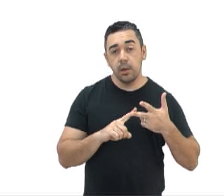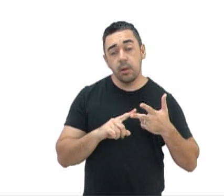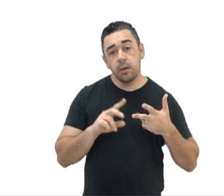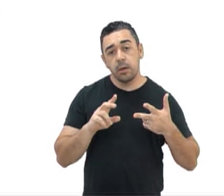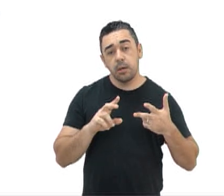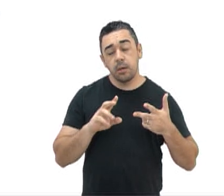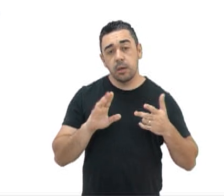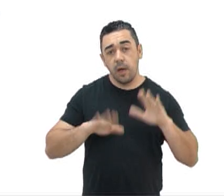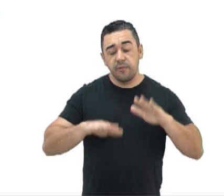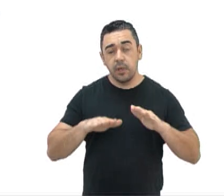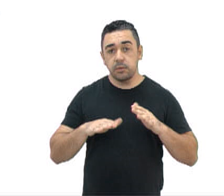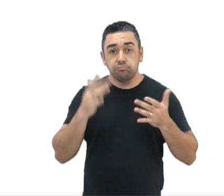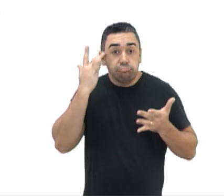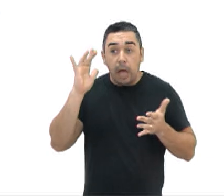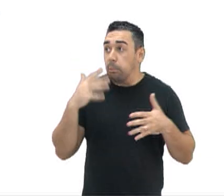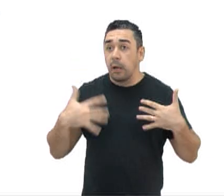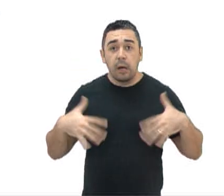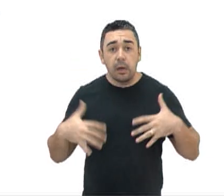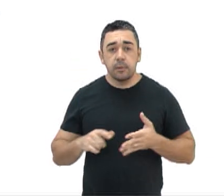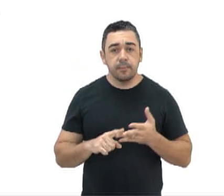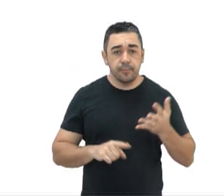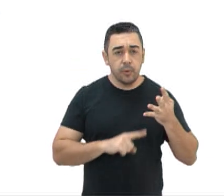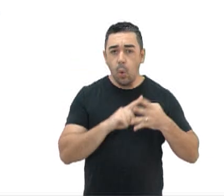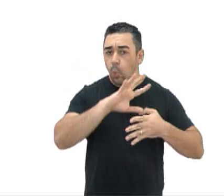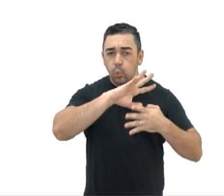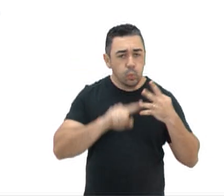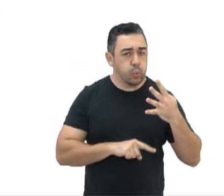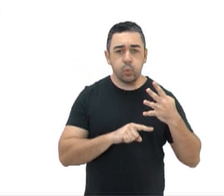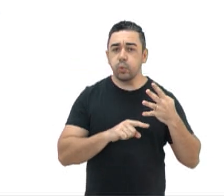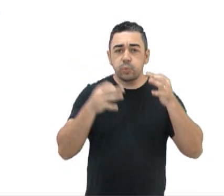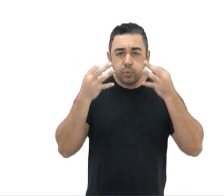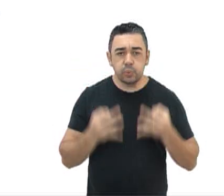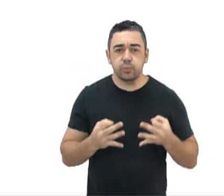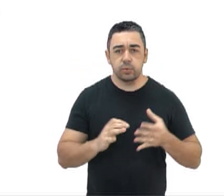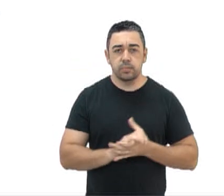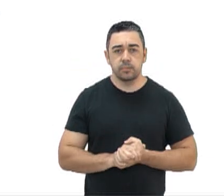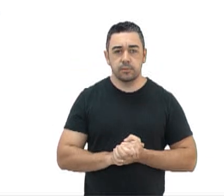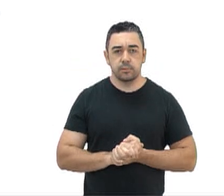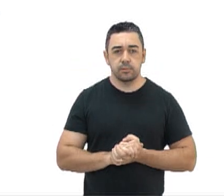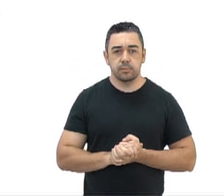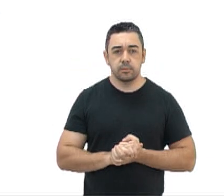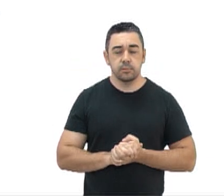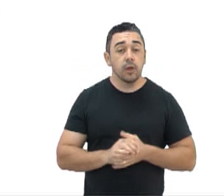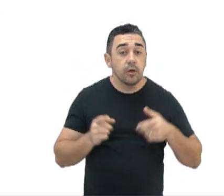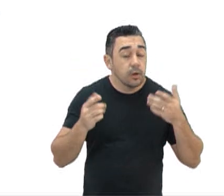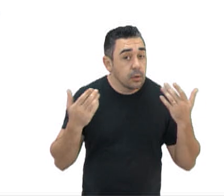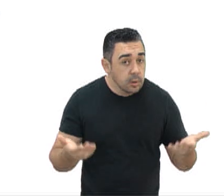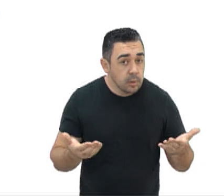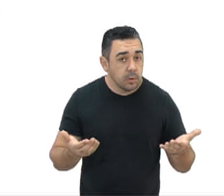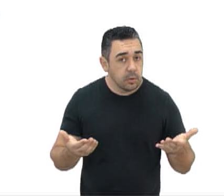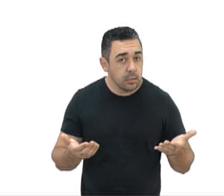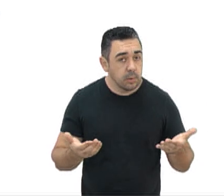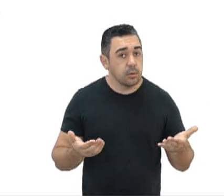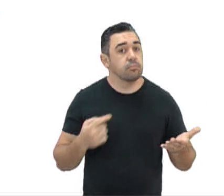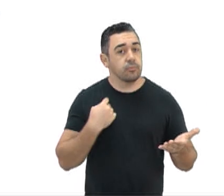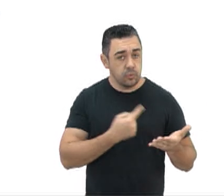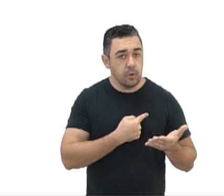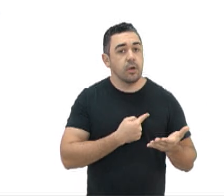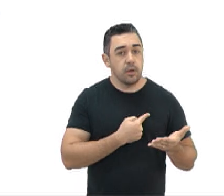demonstrar desespero, ou todas as alternativas estão corretas? Bom,